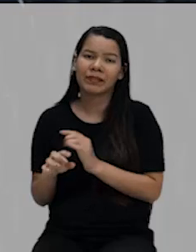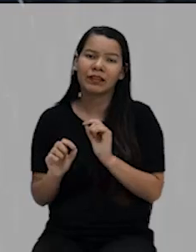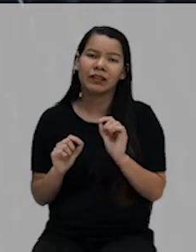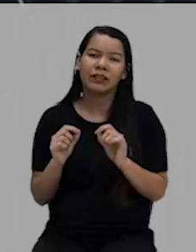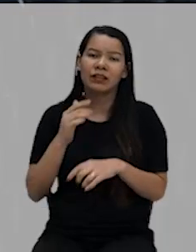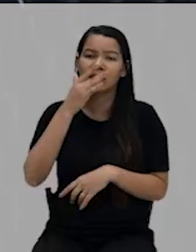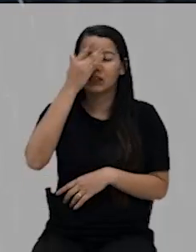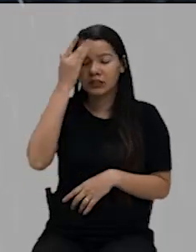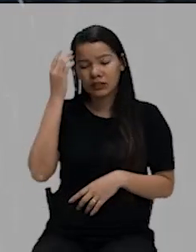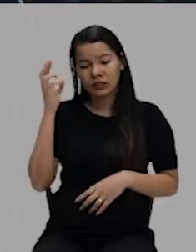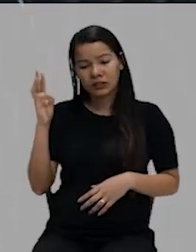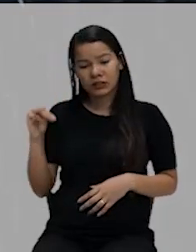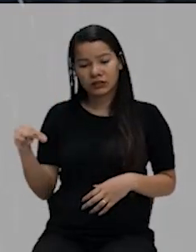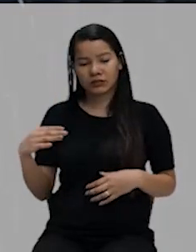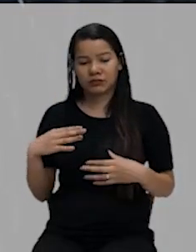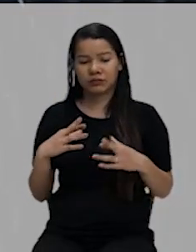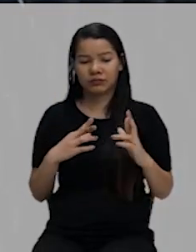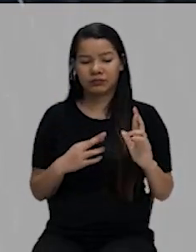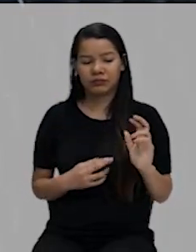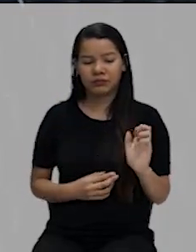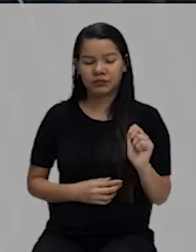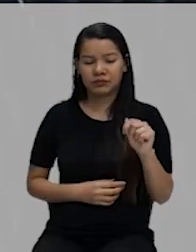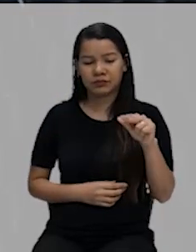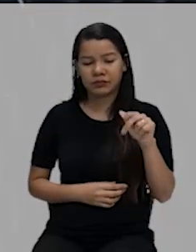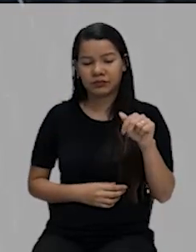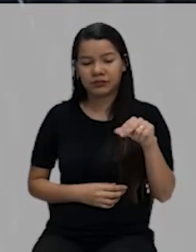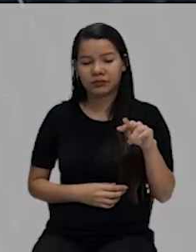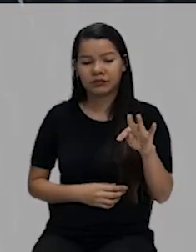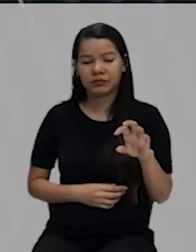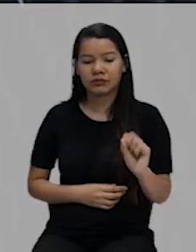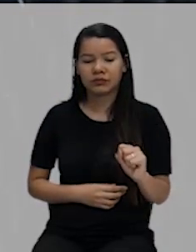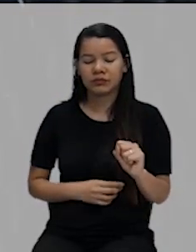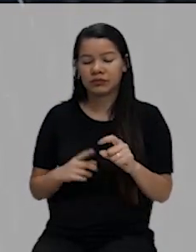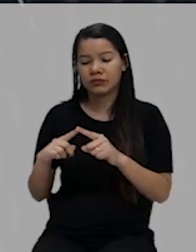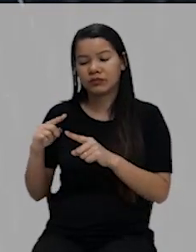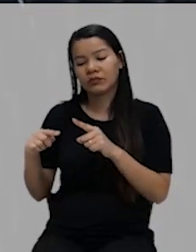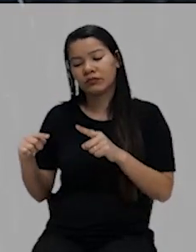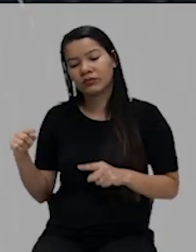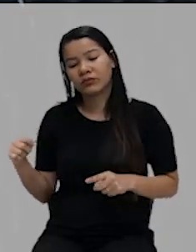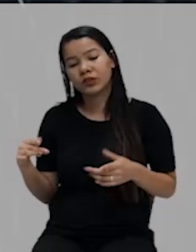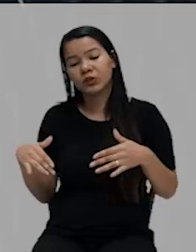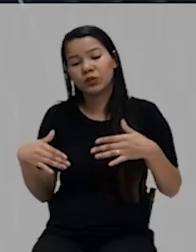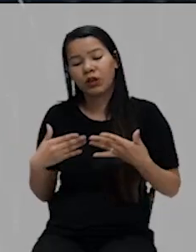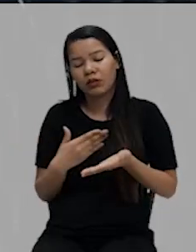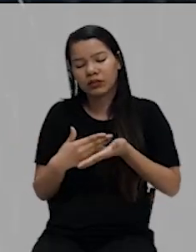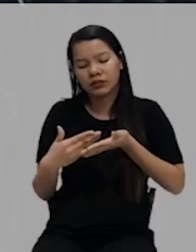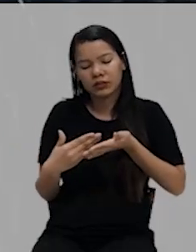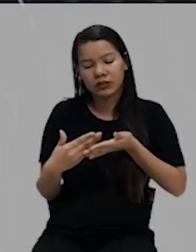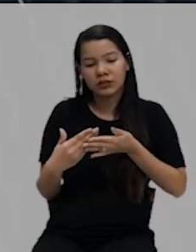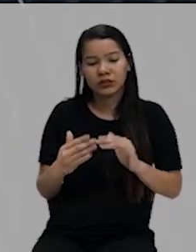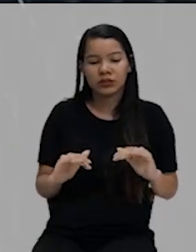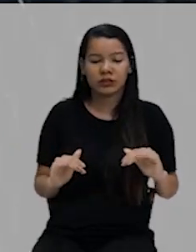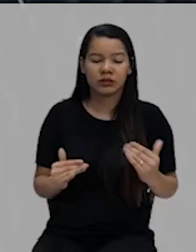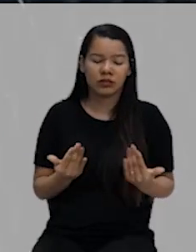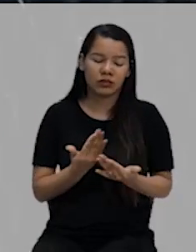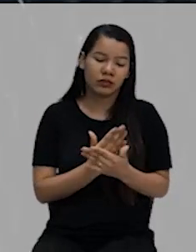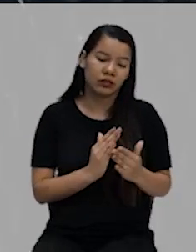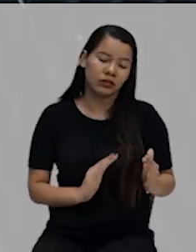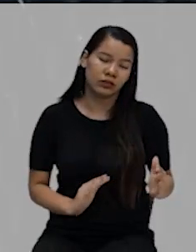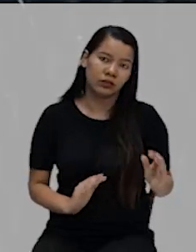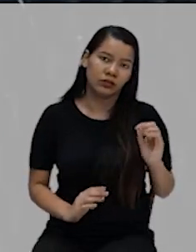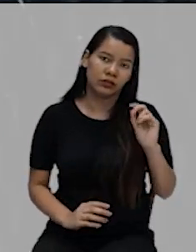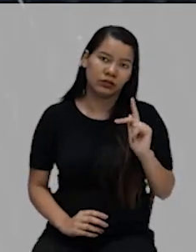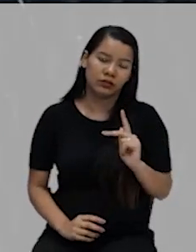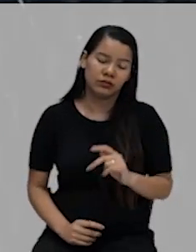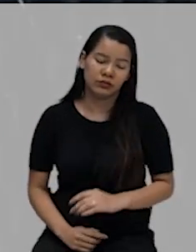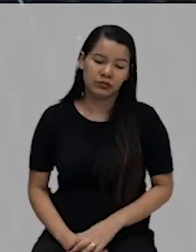quem são os reagentes, quem são os produtos, quem é o estado inicial, quem é o estado final. Tudo